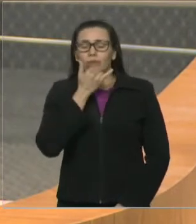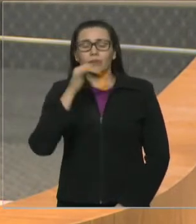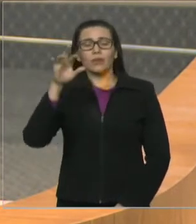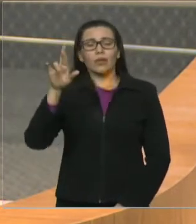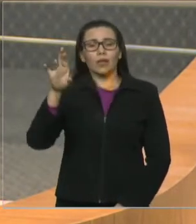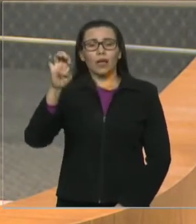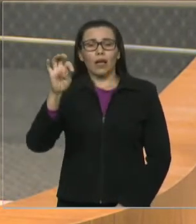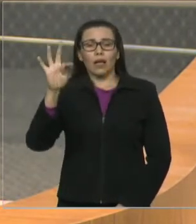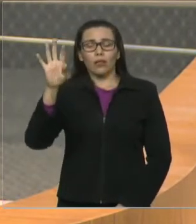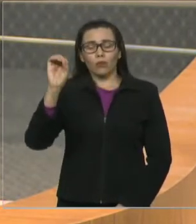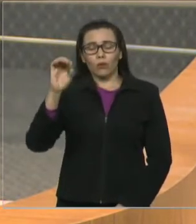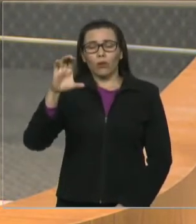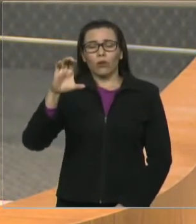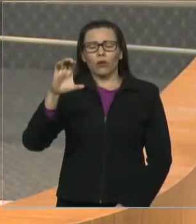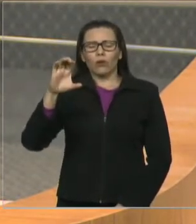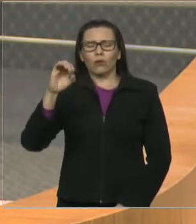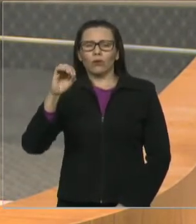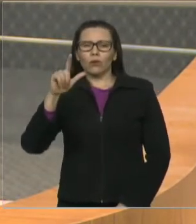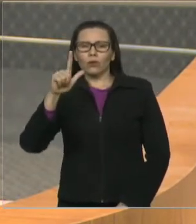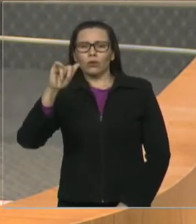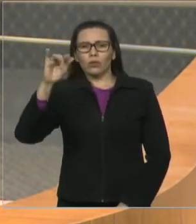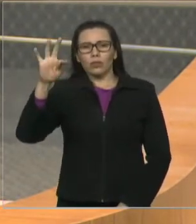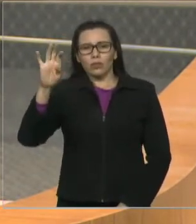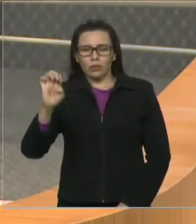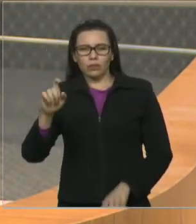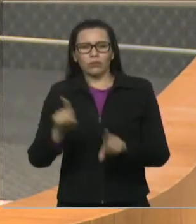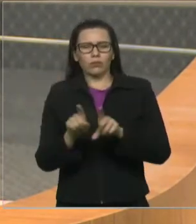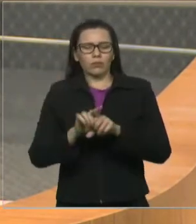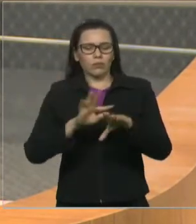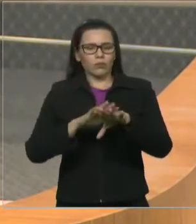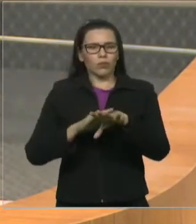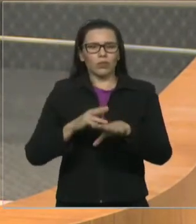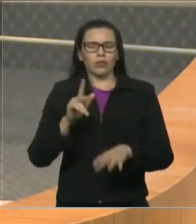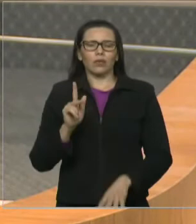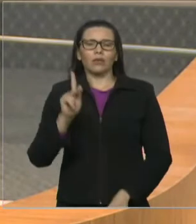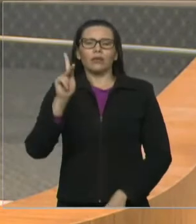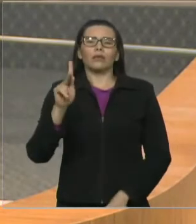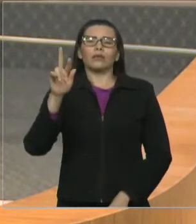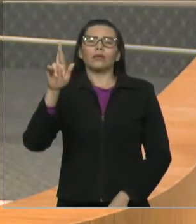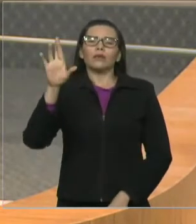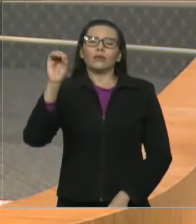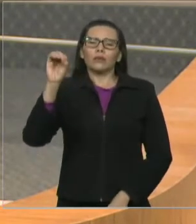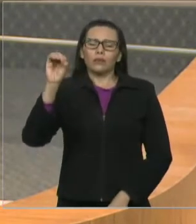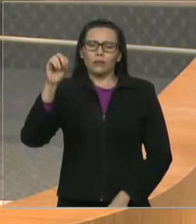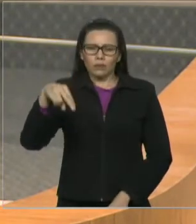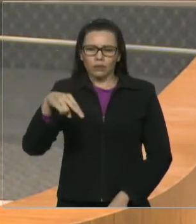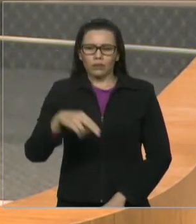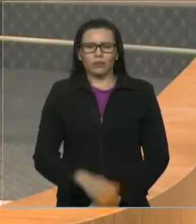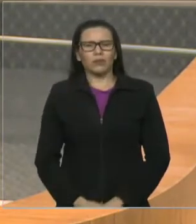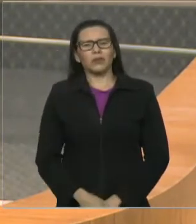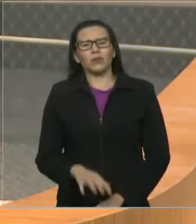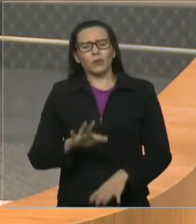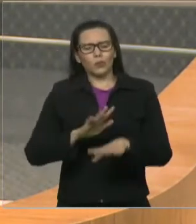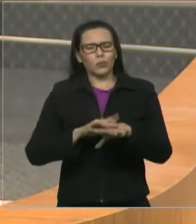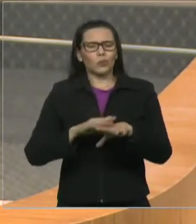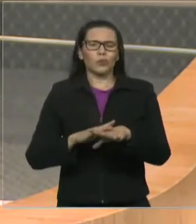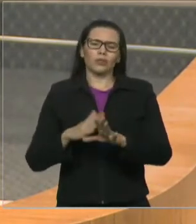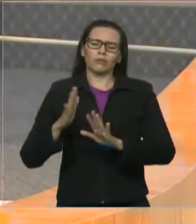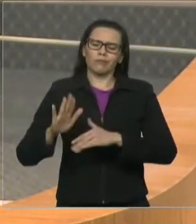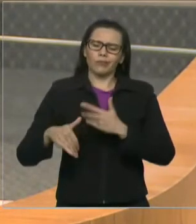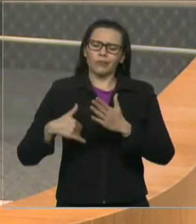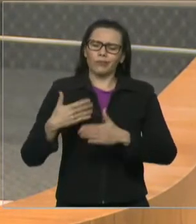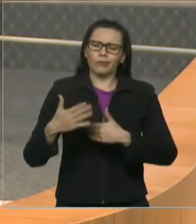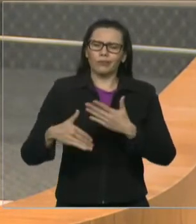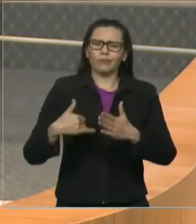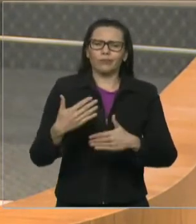que as pessoas têm para a vida toda, né? Uma doença que leva a um período longo de tratamento,